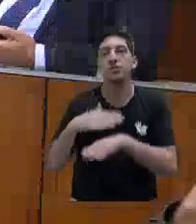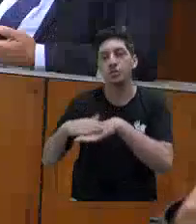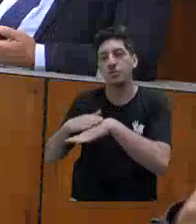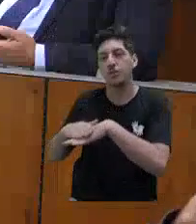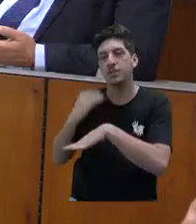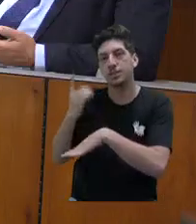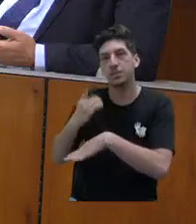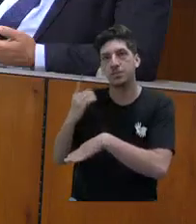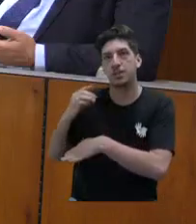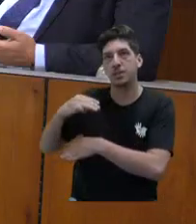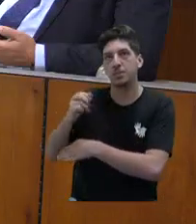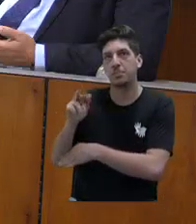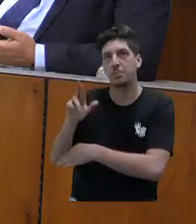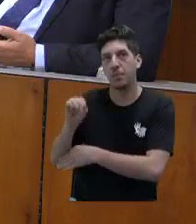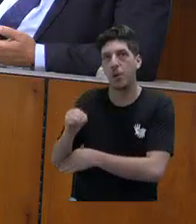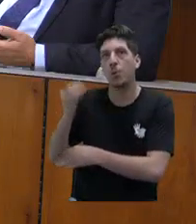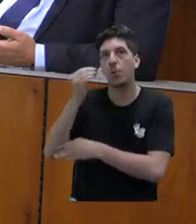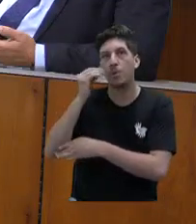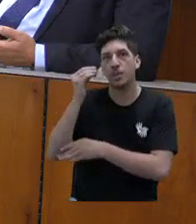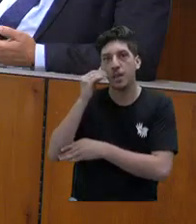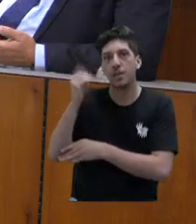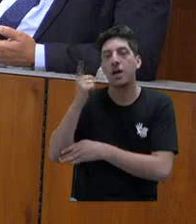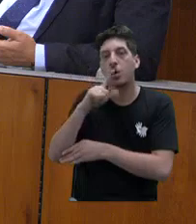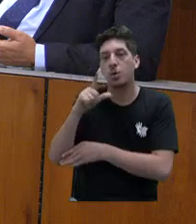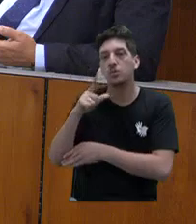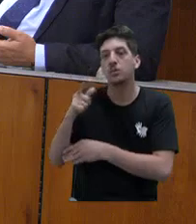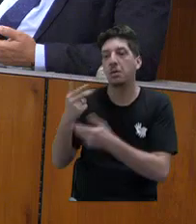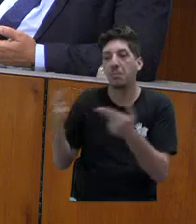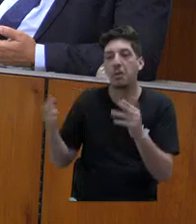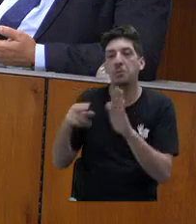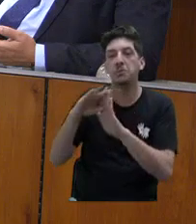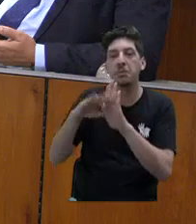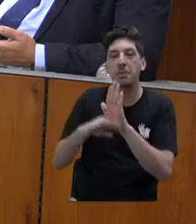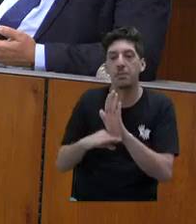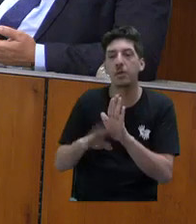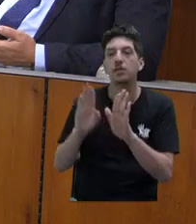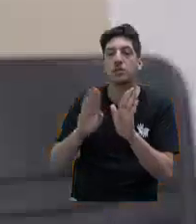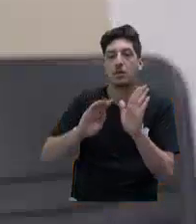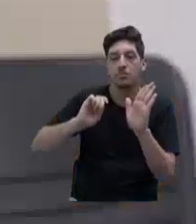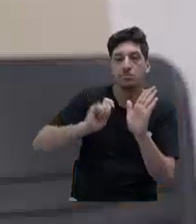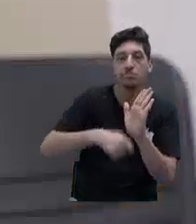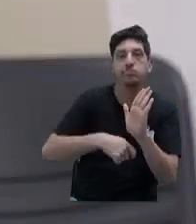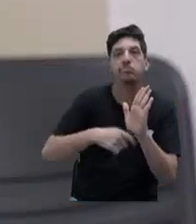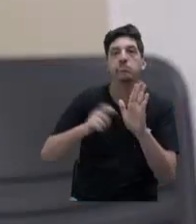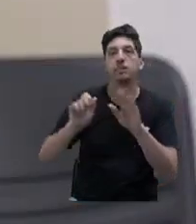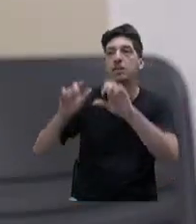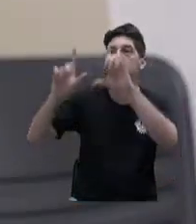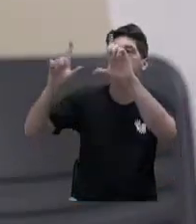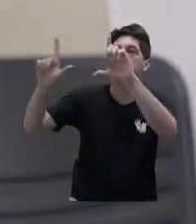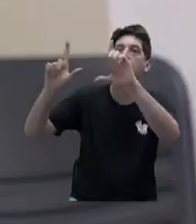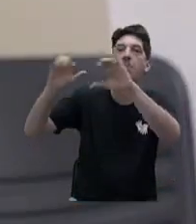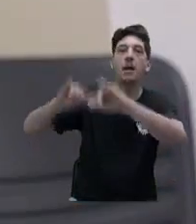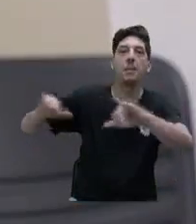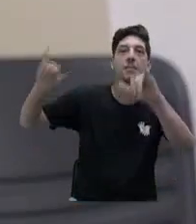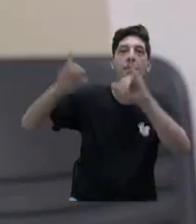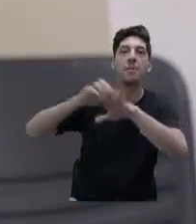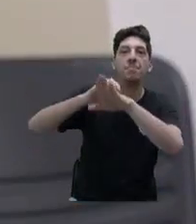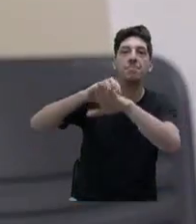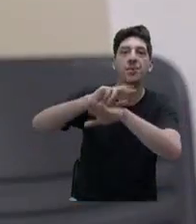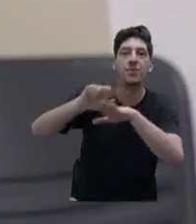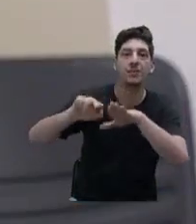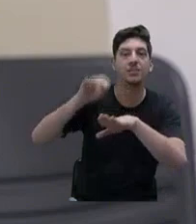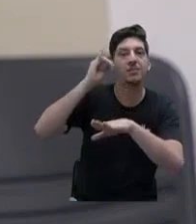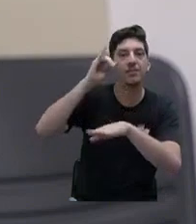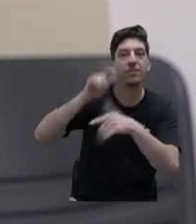Tramonte para a gente colocar um mecanismo nas concessões que elas já saiam com a sinalização turística, vamos evitar um monte de problema, e isso